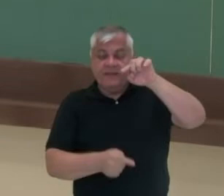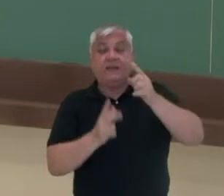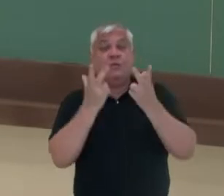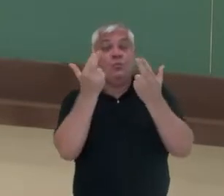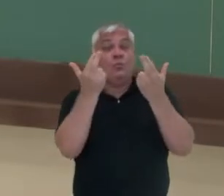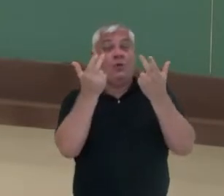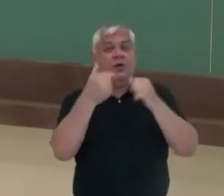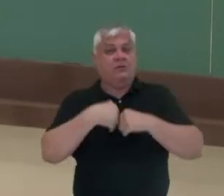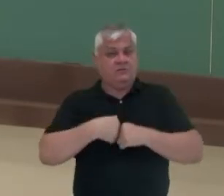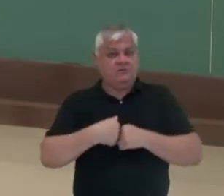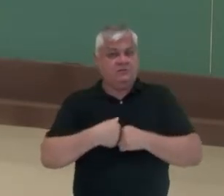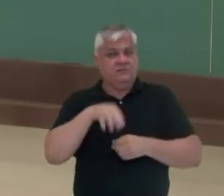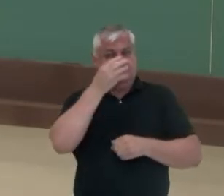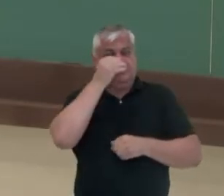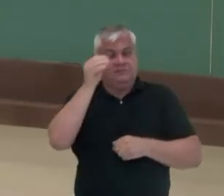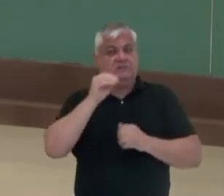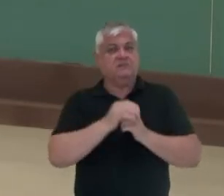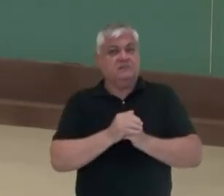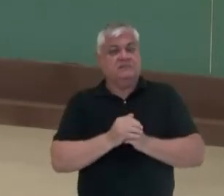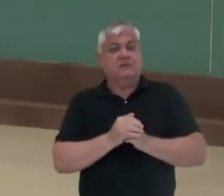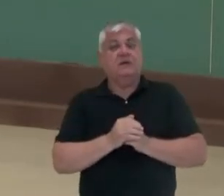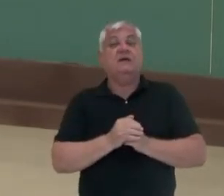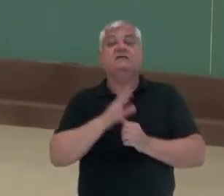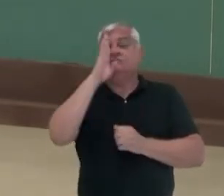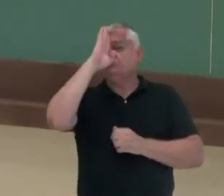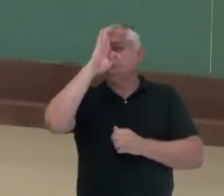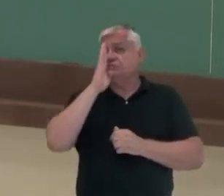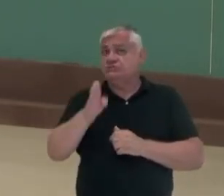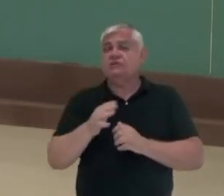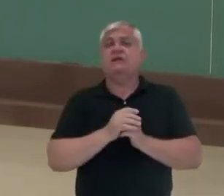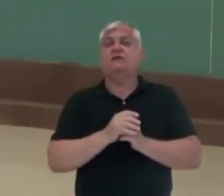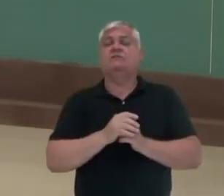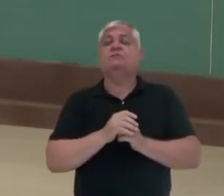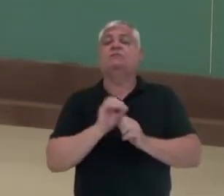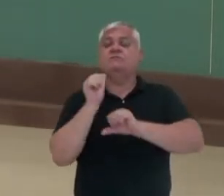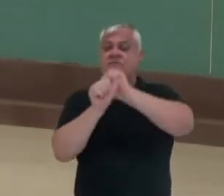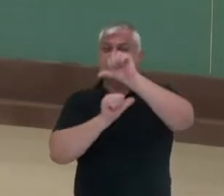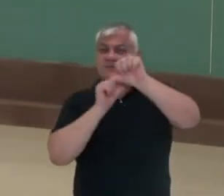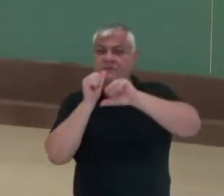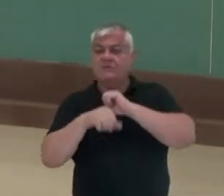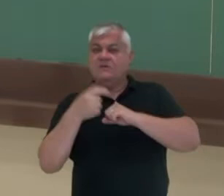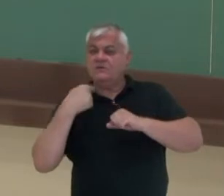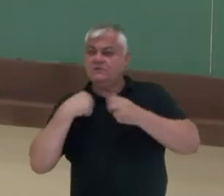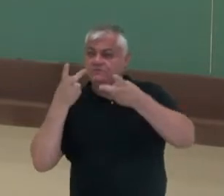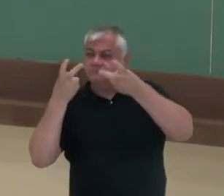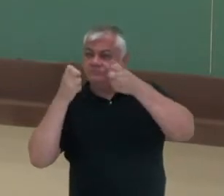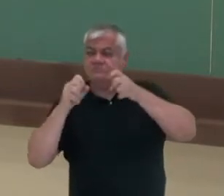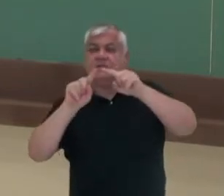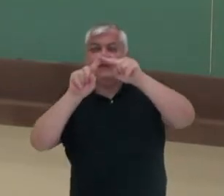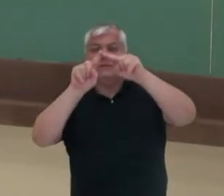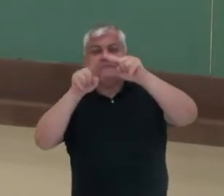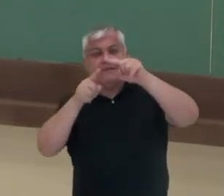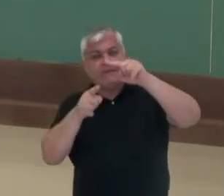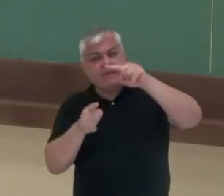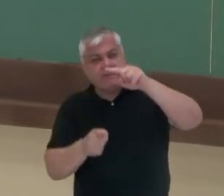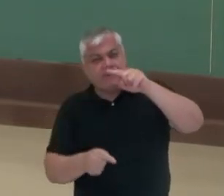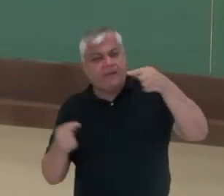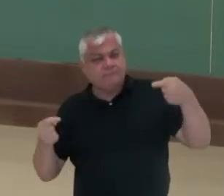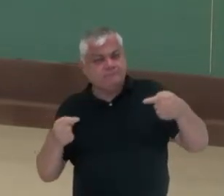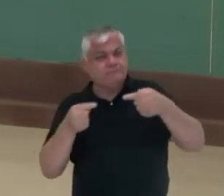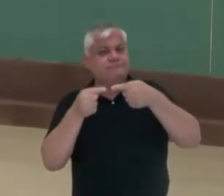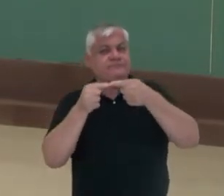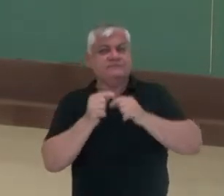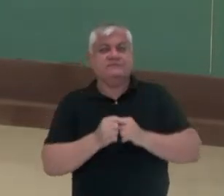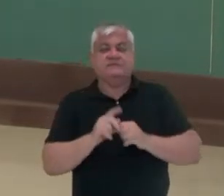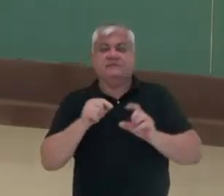se eu esquecesse as minhas vírgulas. Ao final disso, é que eu vou voltar com a vírgula e colocá-la no seu devido lugar.